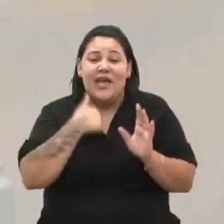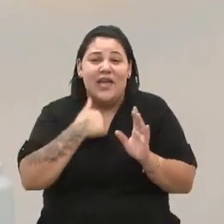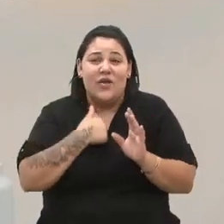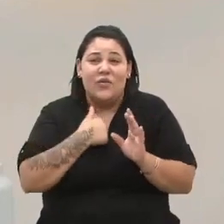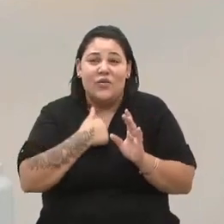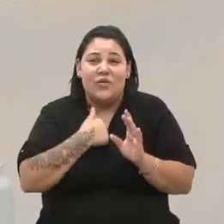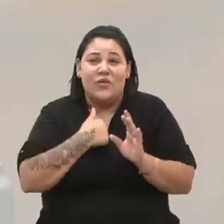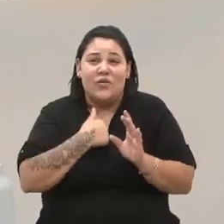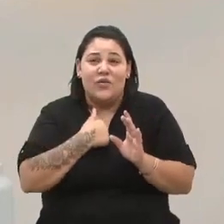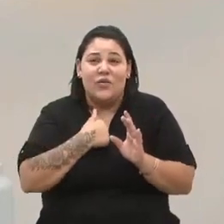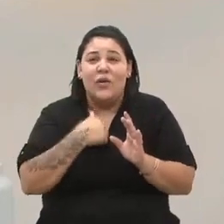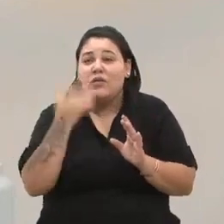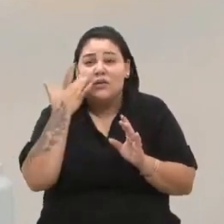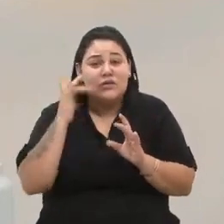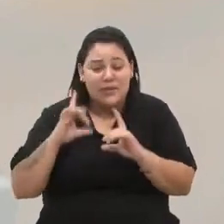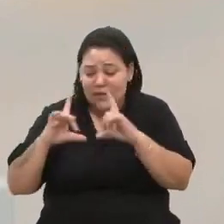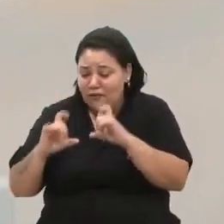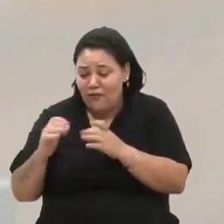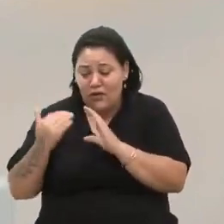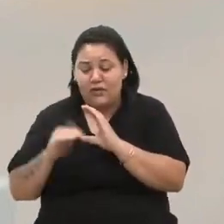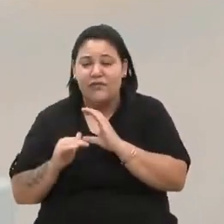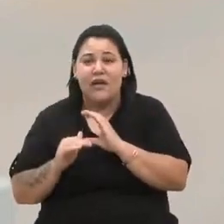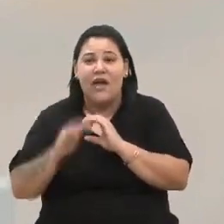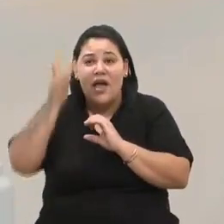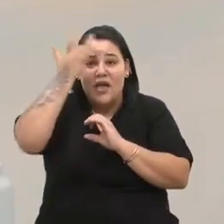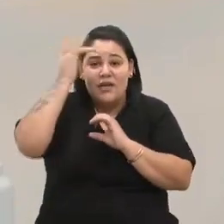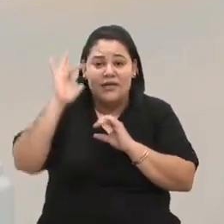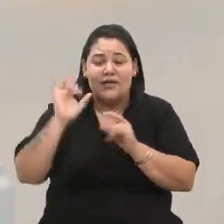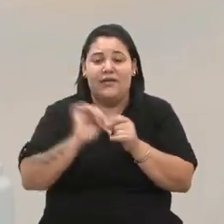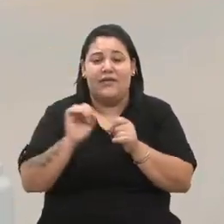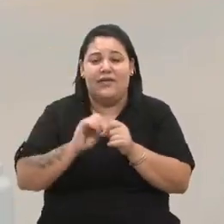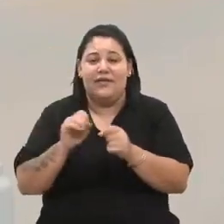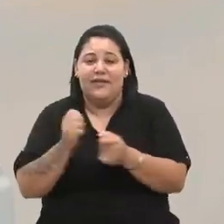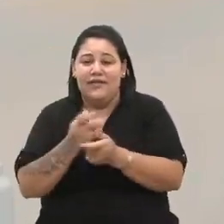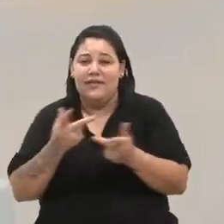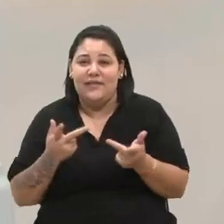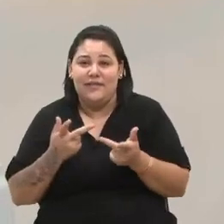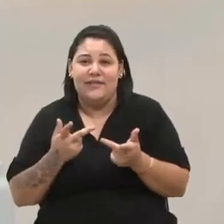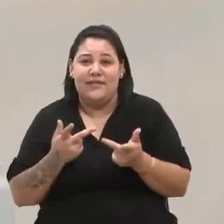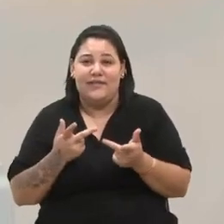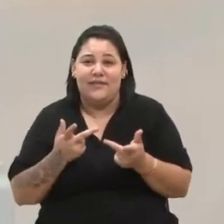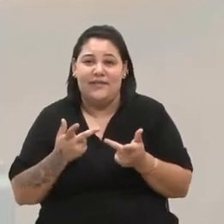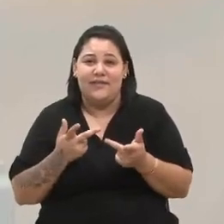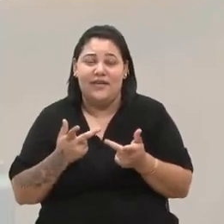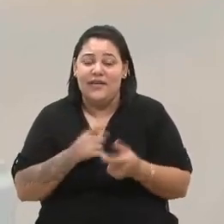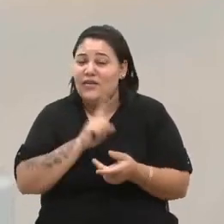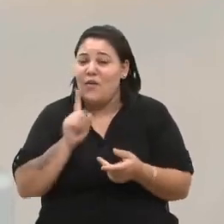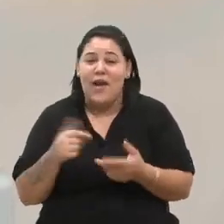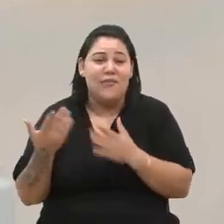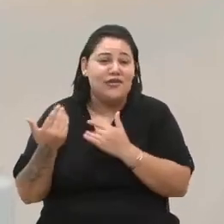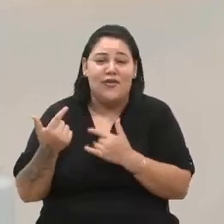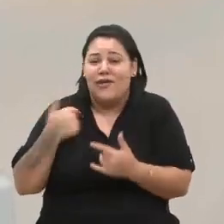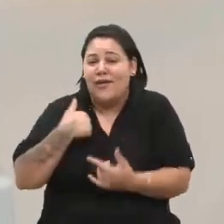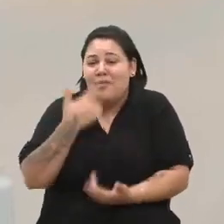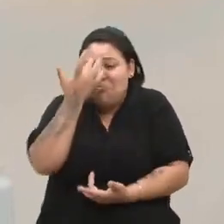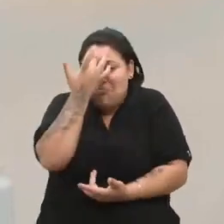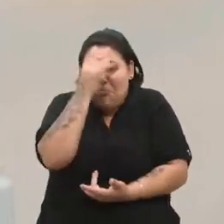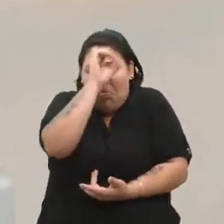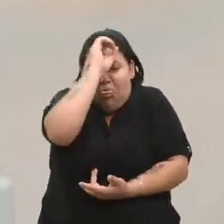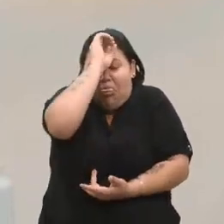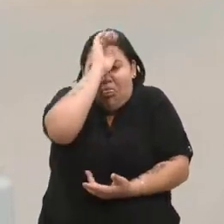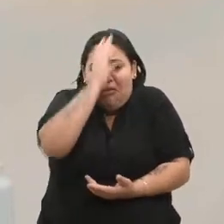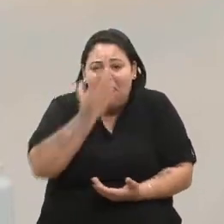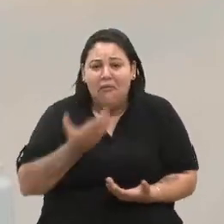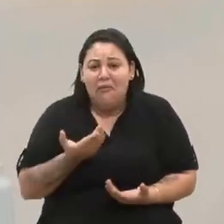ir bater a foto e mandar, eu não sei fazer isso. Isso é para a gente novo, não é para nós. Então não vão, então ficam